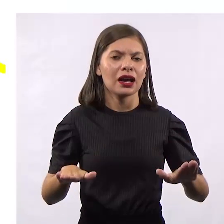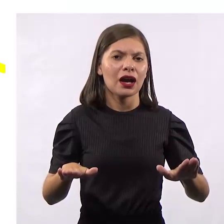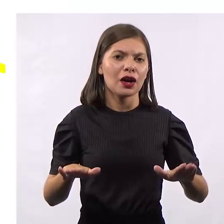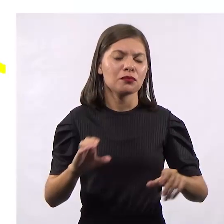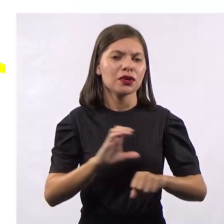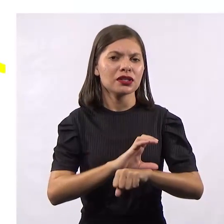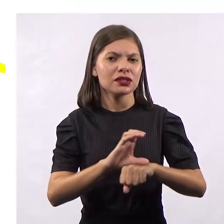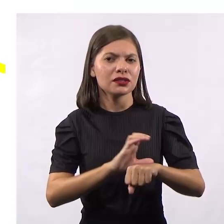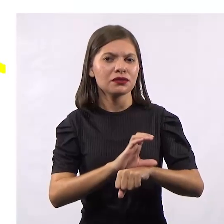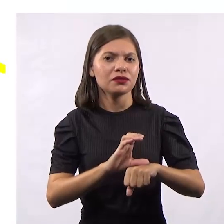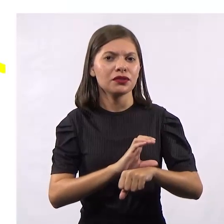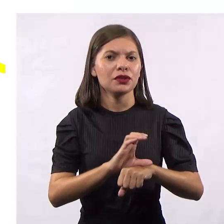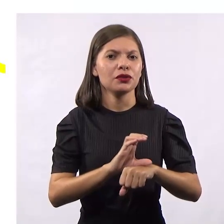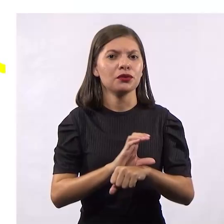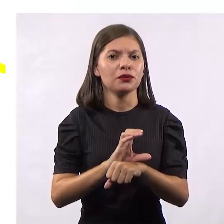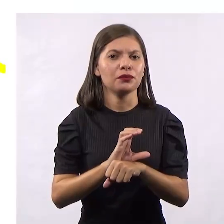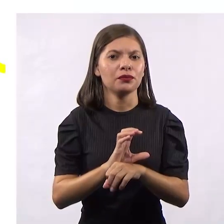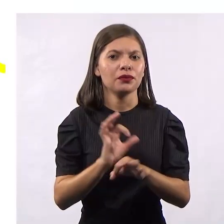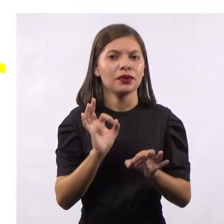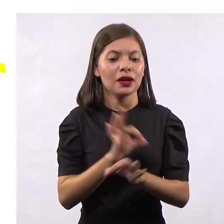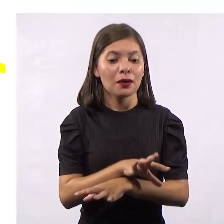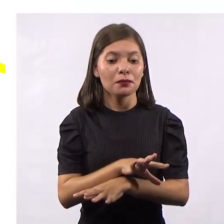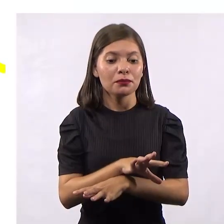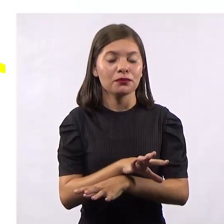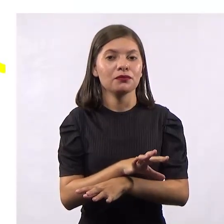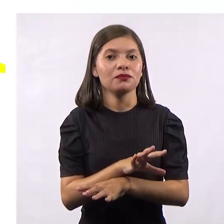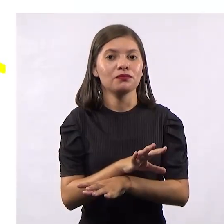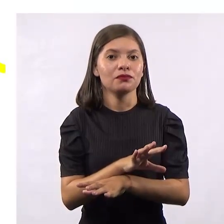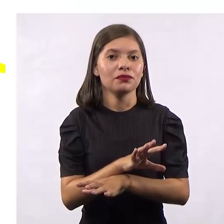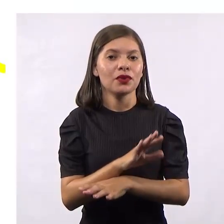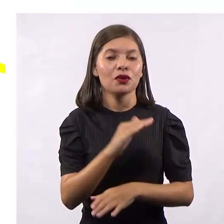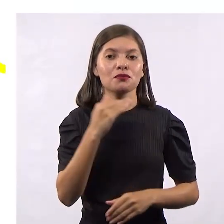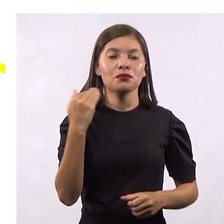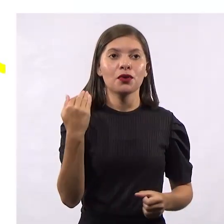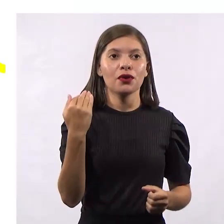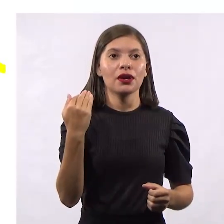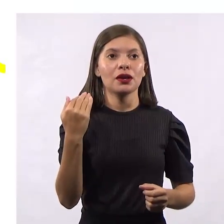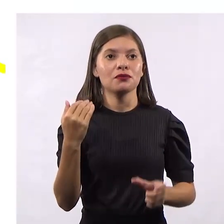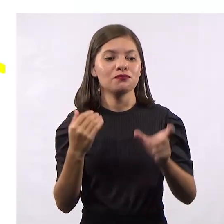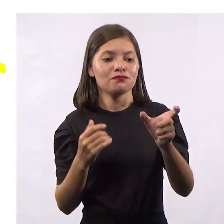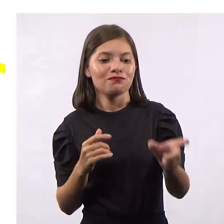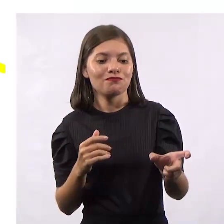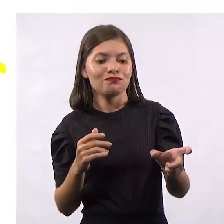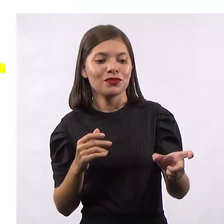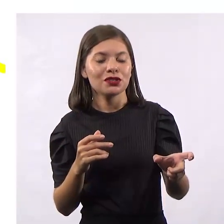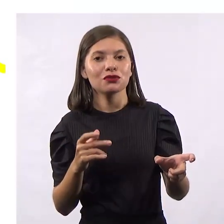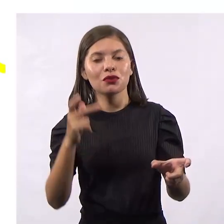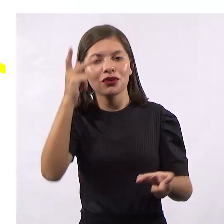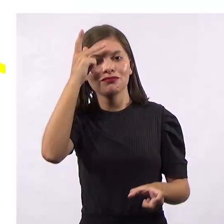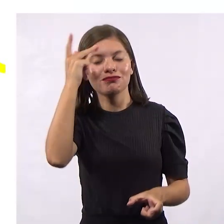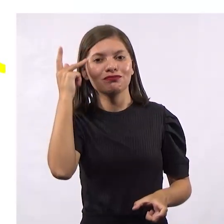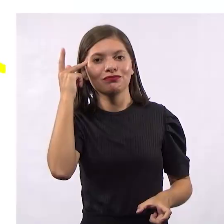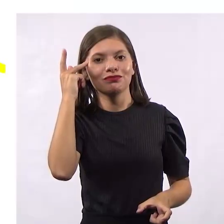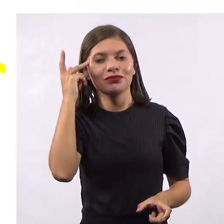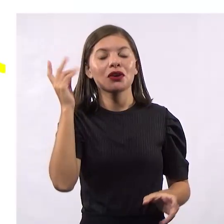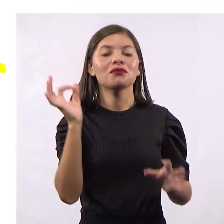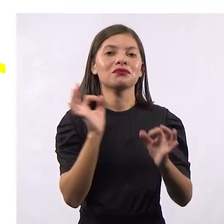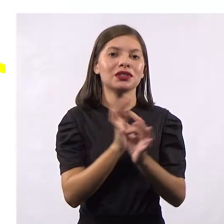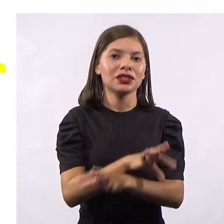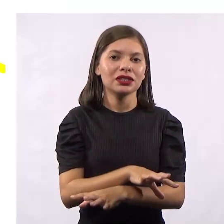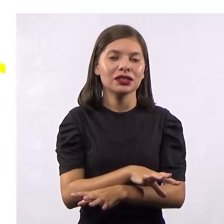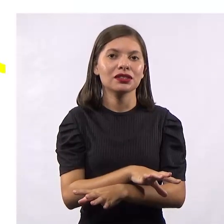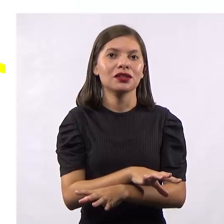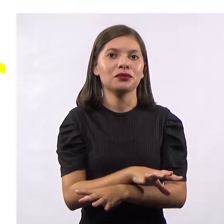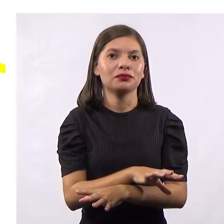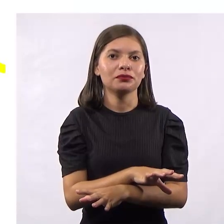insolvência civil, dissolução da sociedade ou falecimento do contratado. A administração pública vai poder requerer a extinção